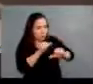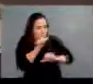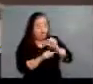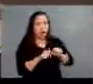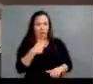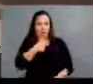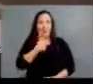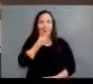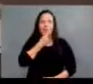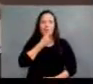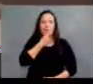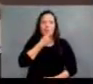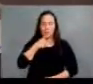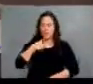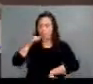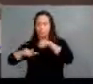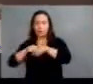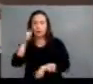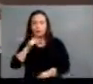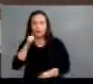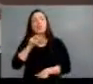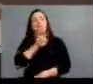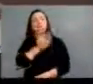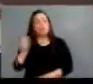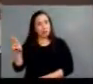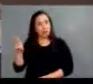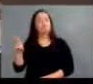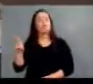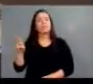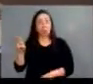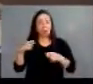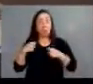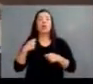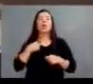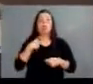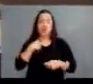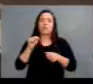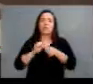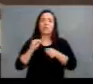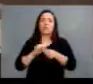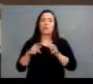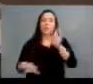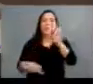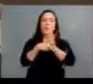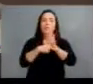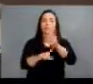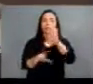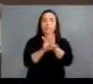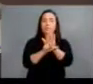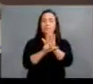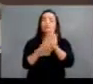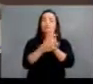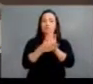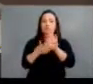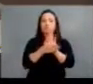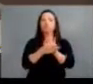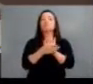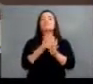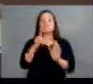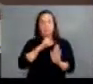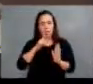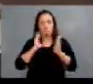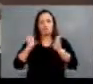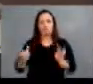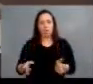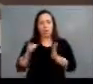pessoas trans. Queria aqui registrar o nosso projeto de lei nesse sentido. Já há um